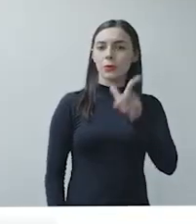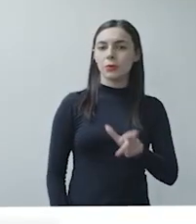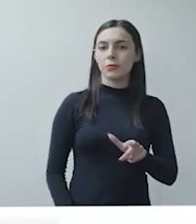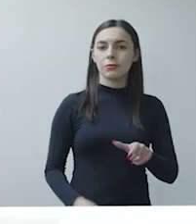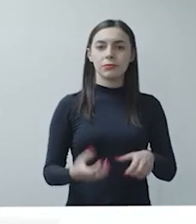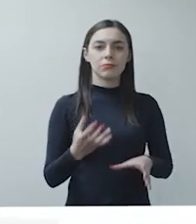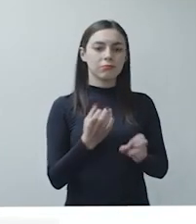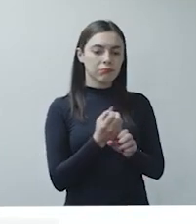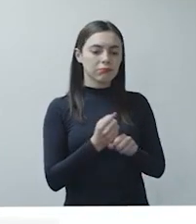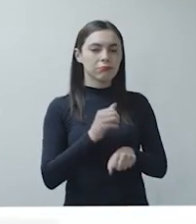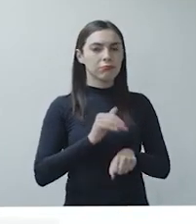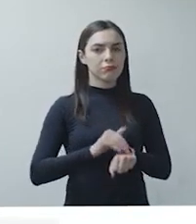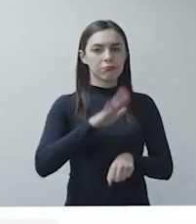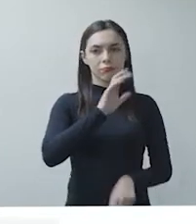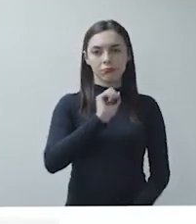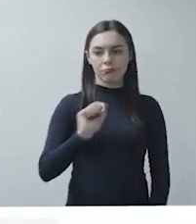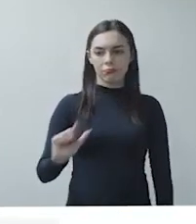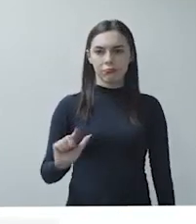de pontos.